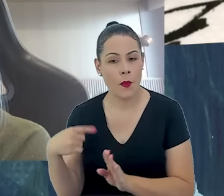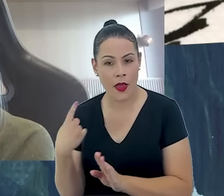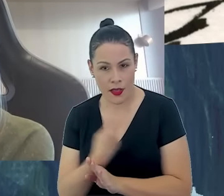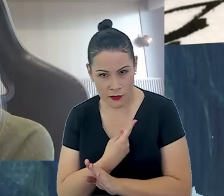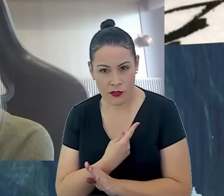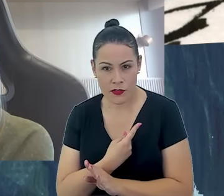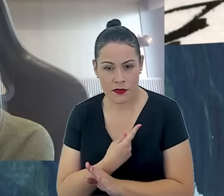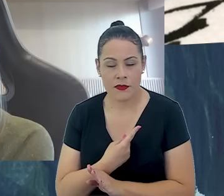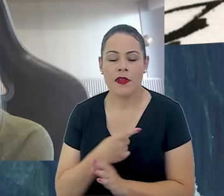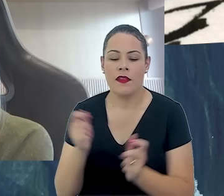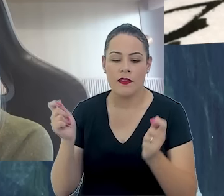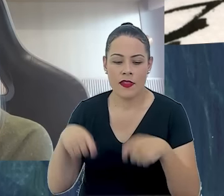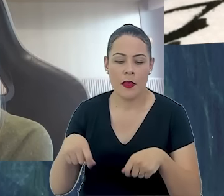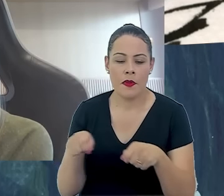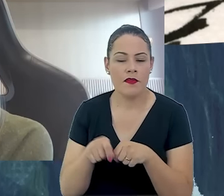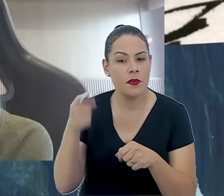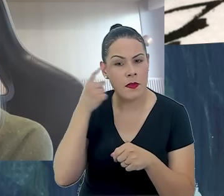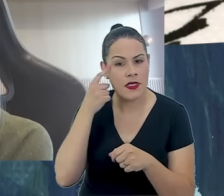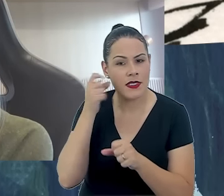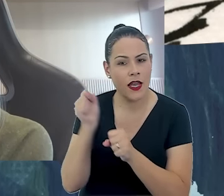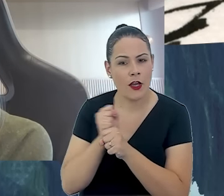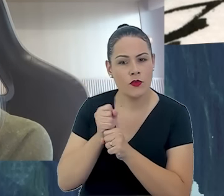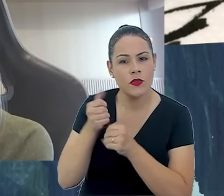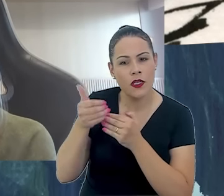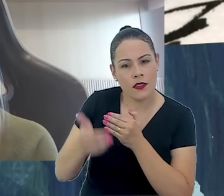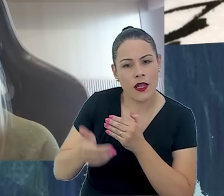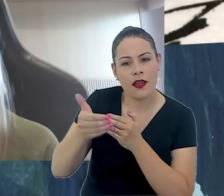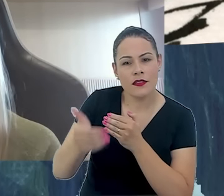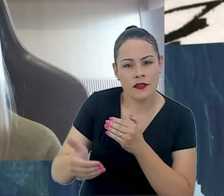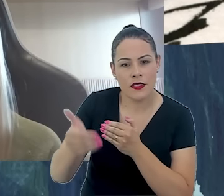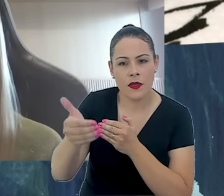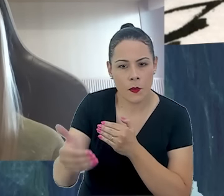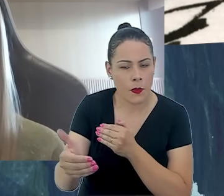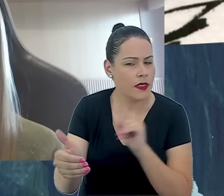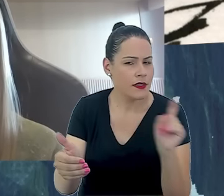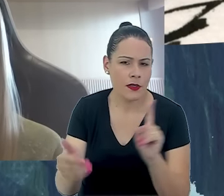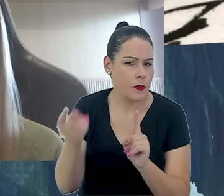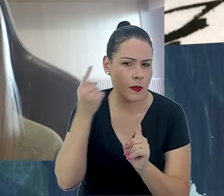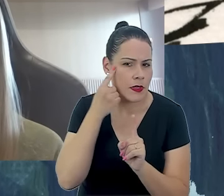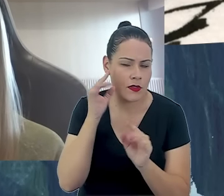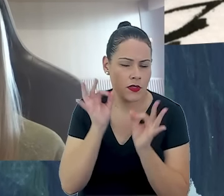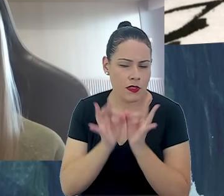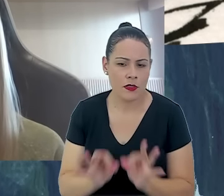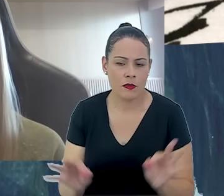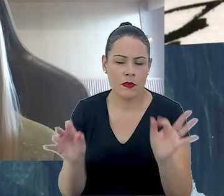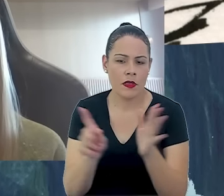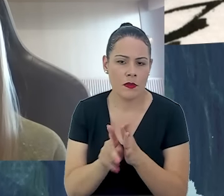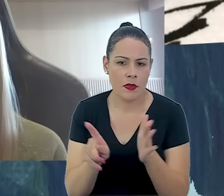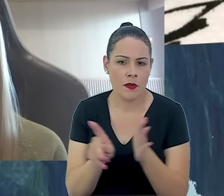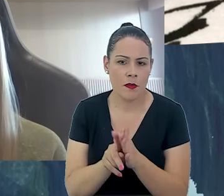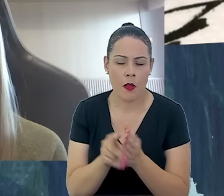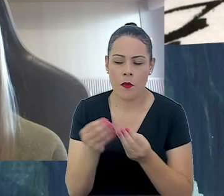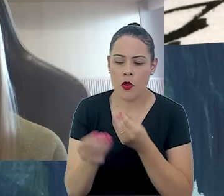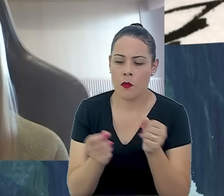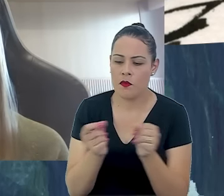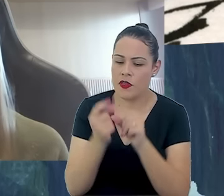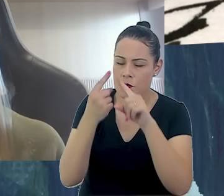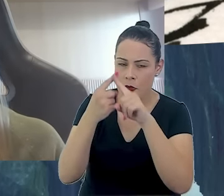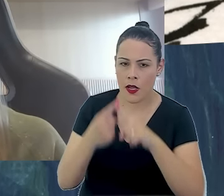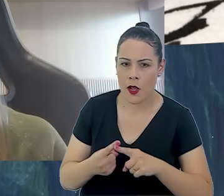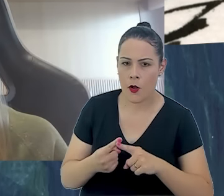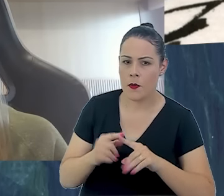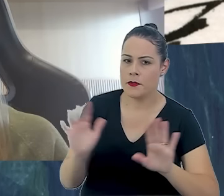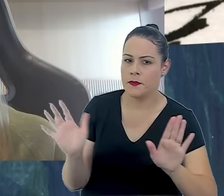atacar esses próximos anos não pensando como nos posicionamos para